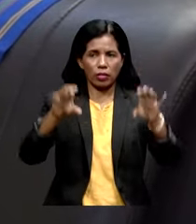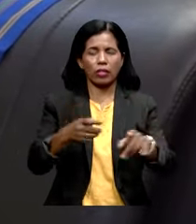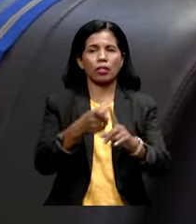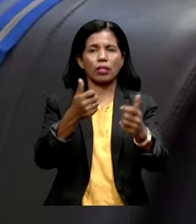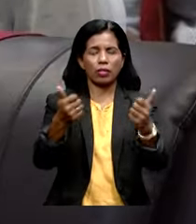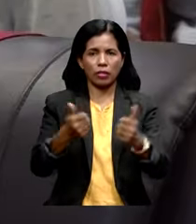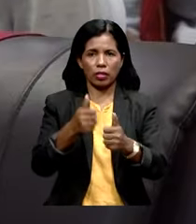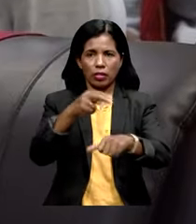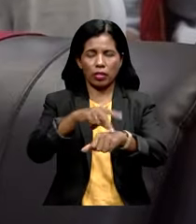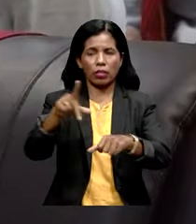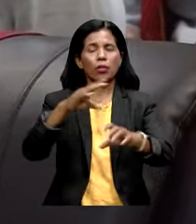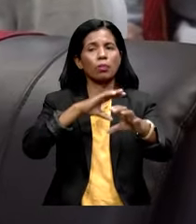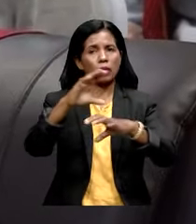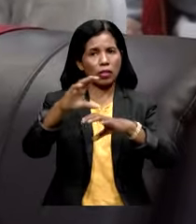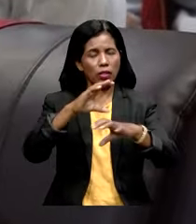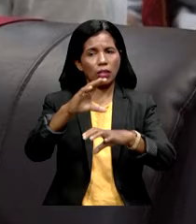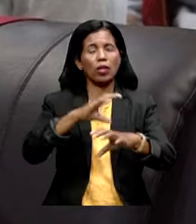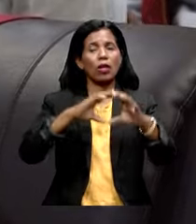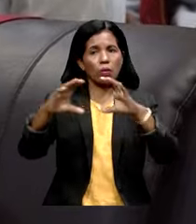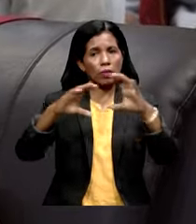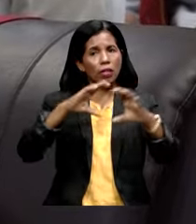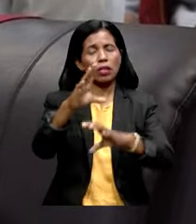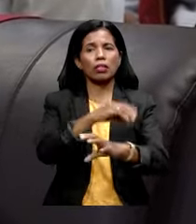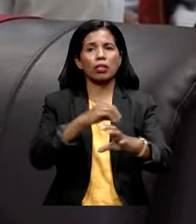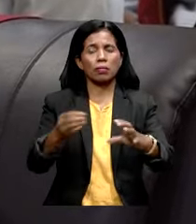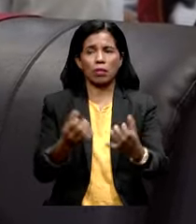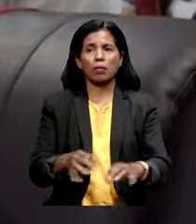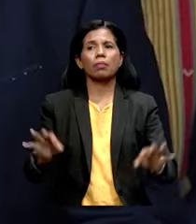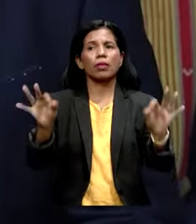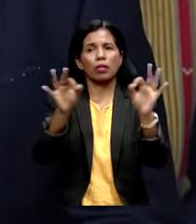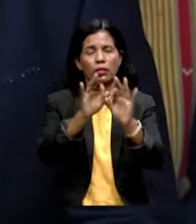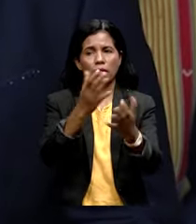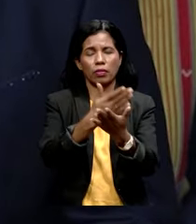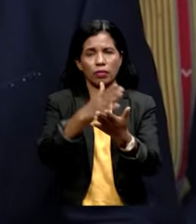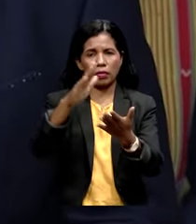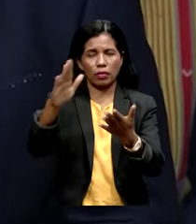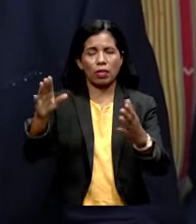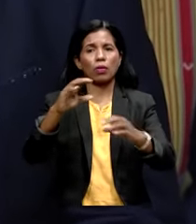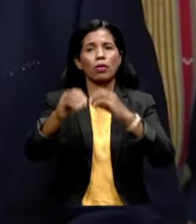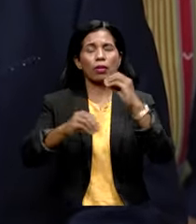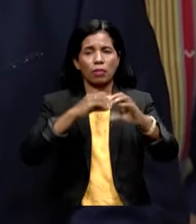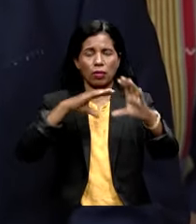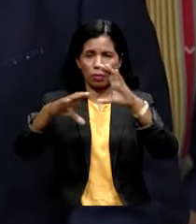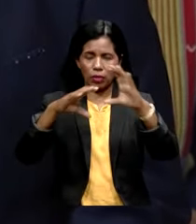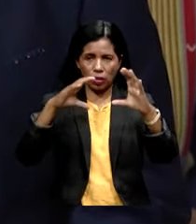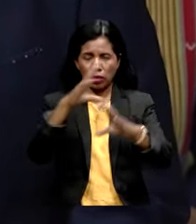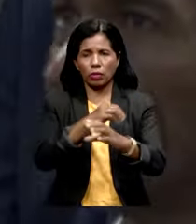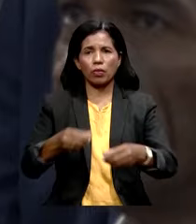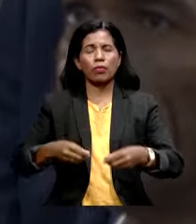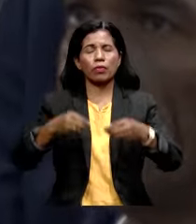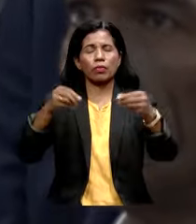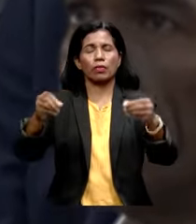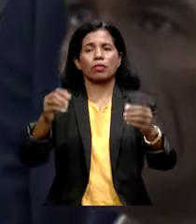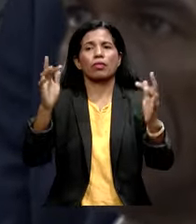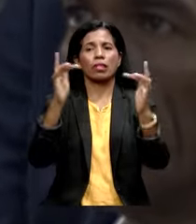Autoridade Nacional Comunicação para o operador Tolune, no dar passo importante a tua melhora setor telecomunicação, e lhe fornece linha internet na